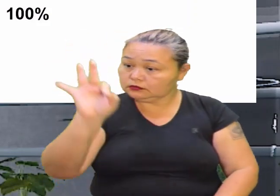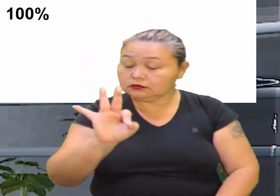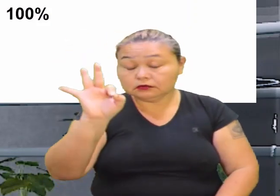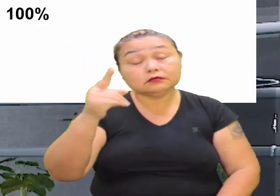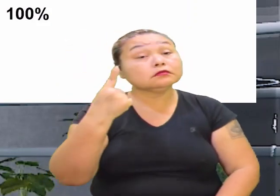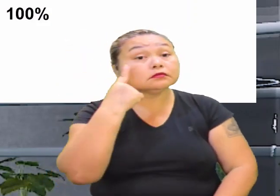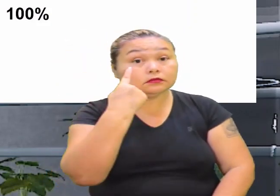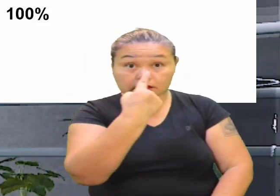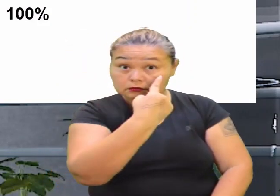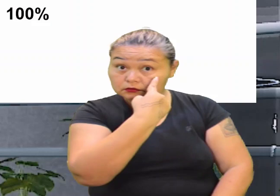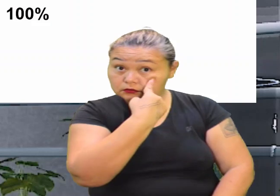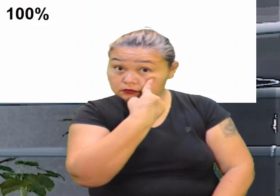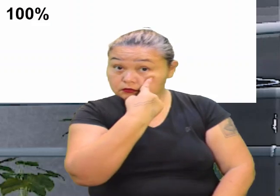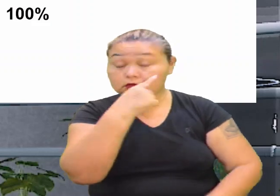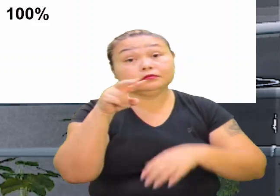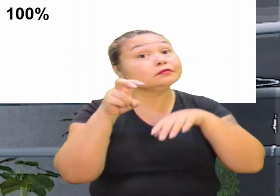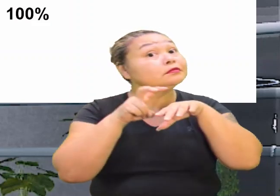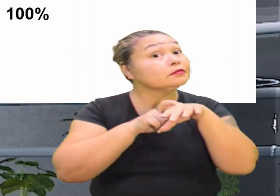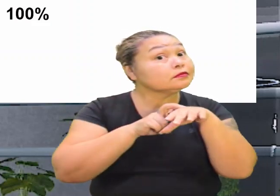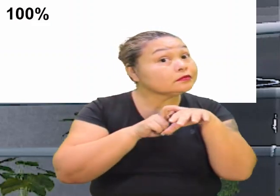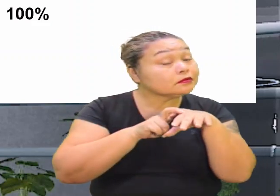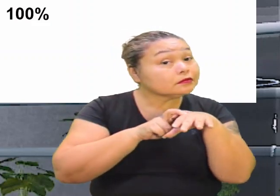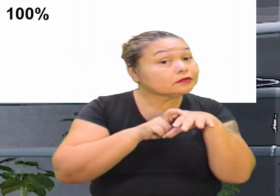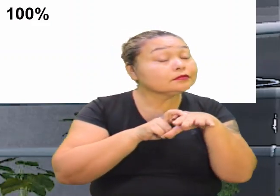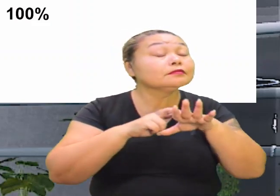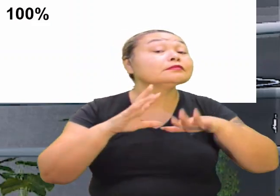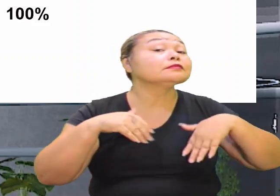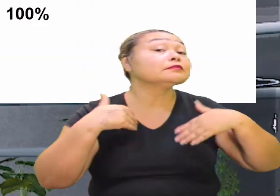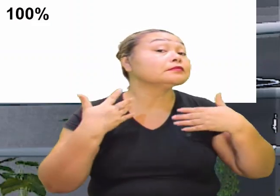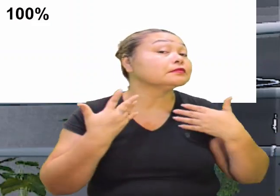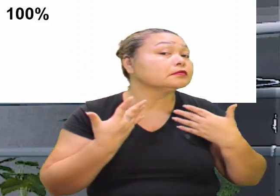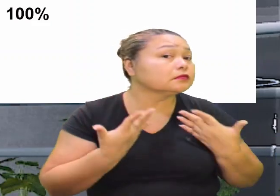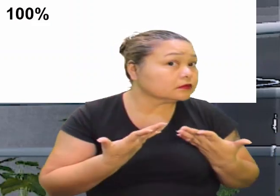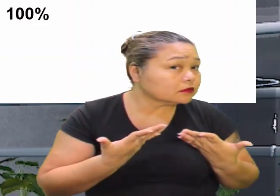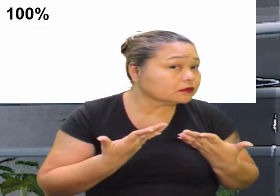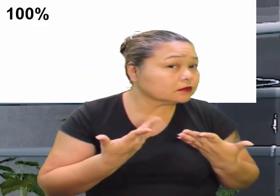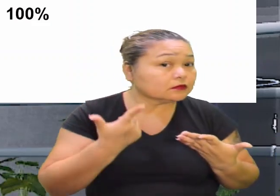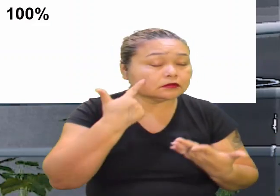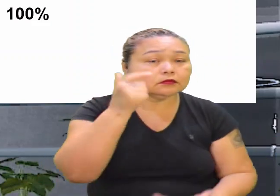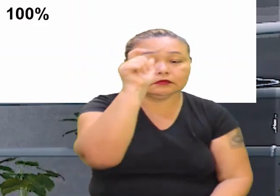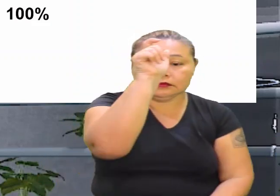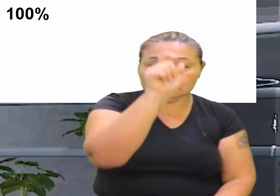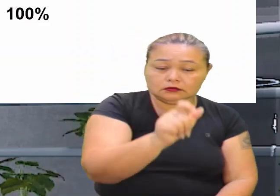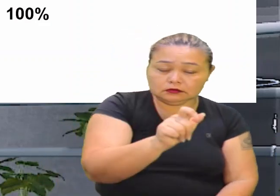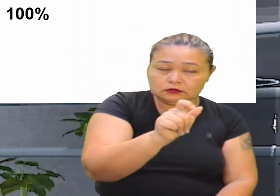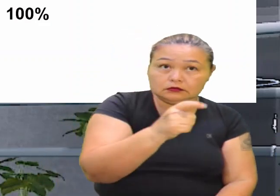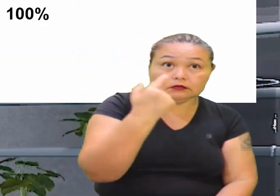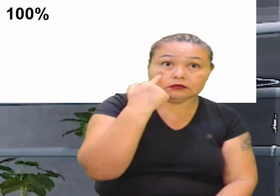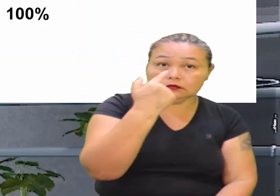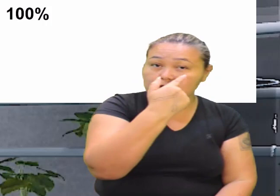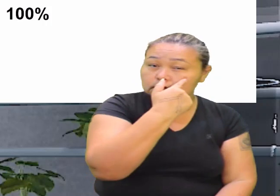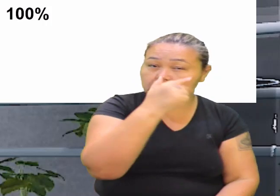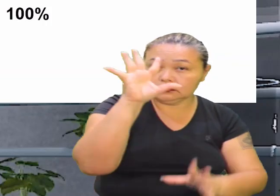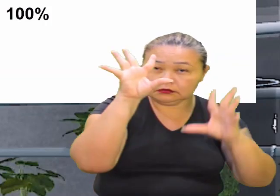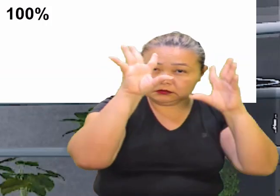olhos verdes. Agora, professor, se eu pego uma pessoa de olho escuro, pura, e